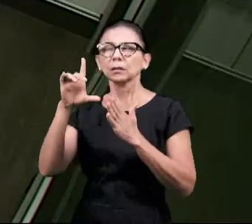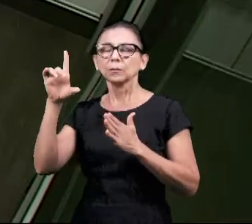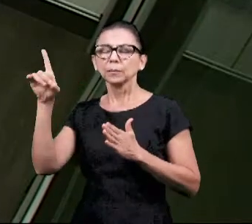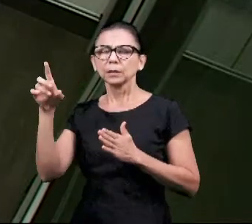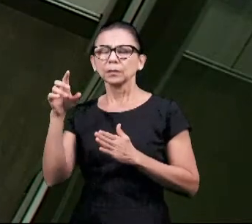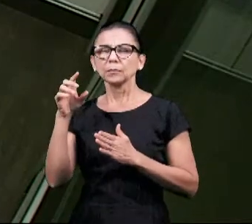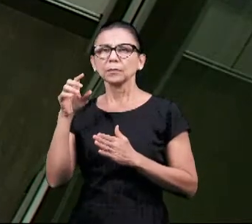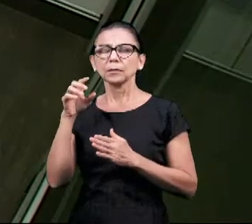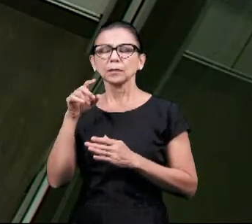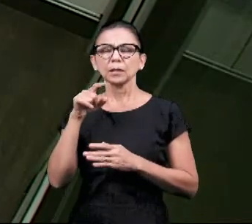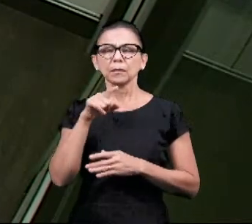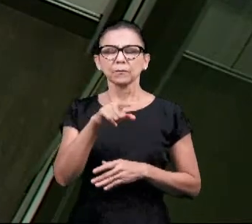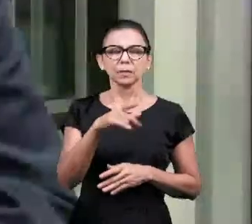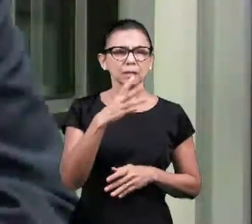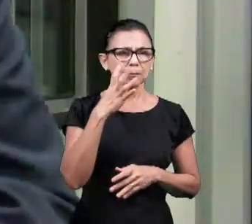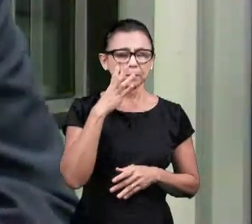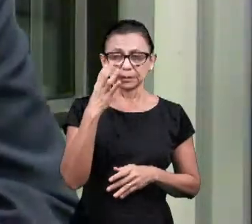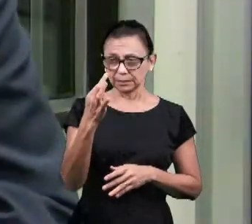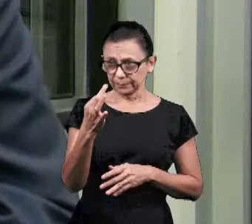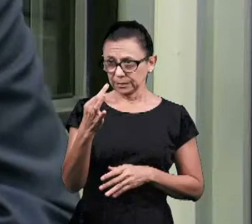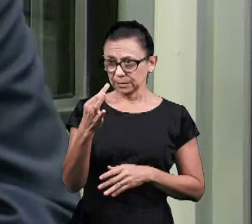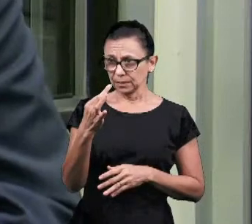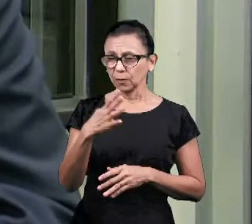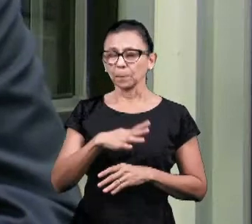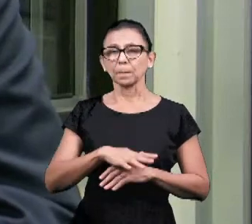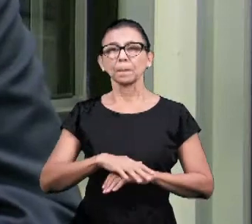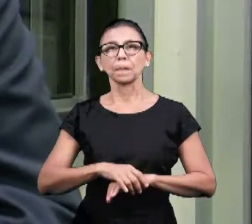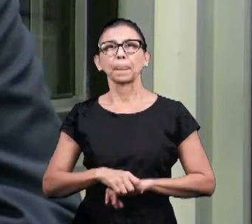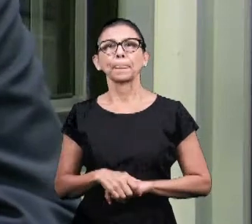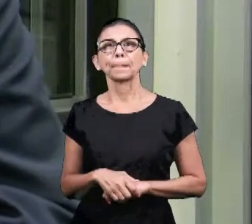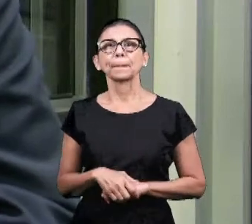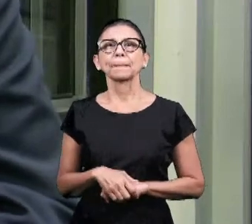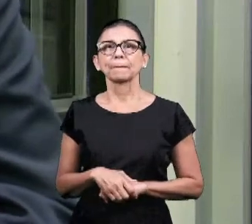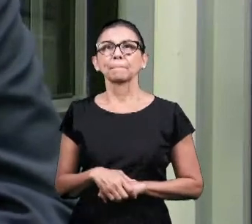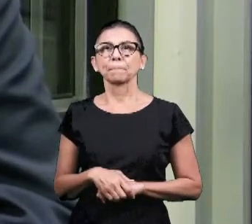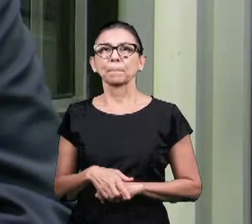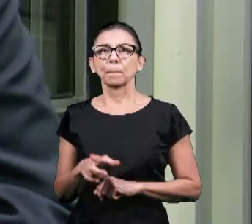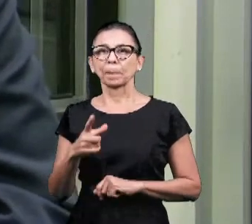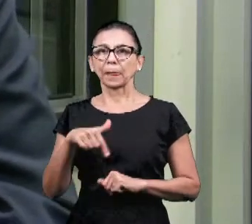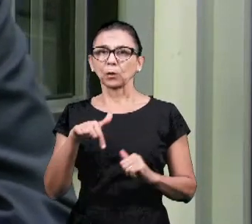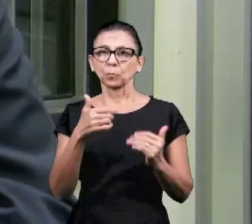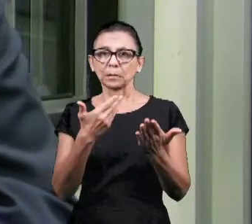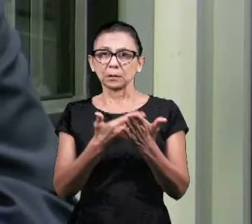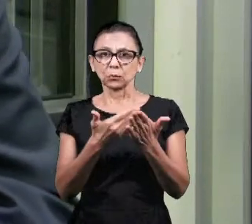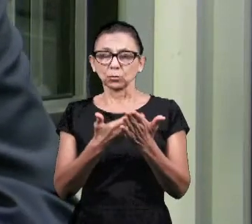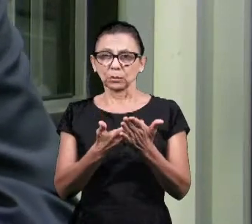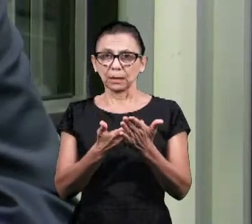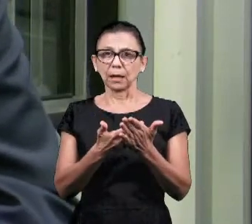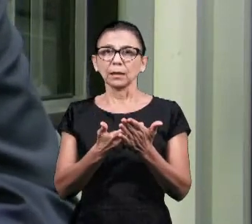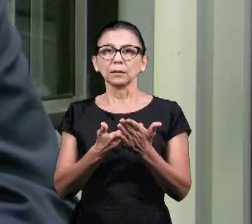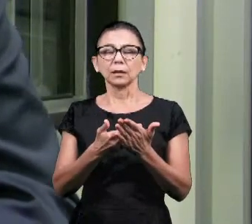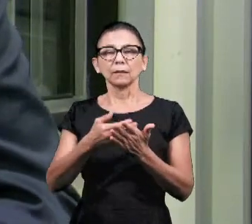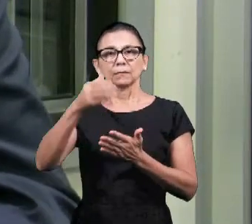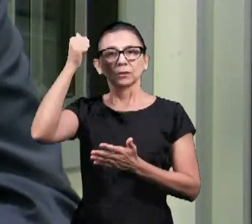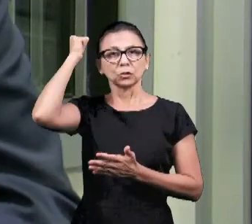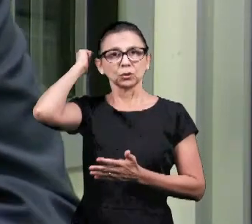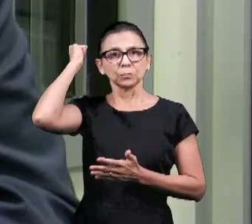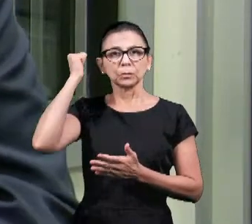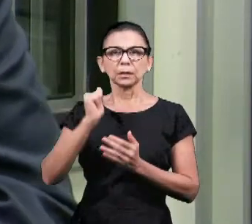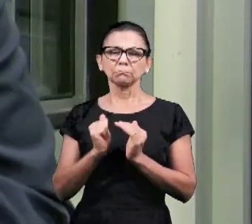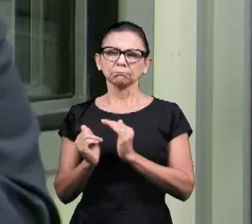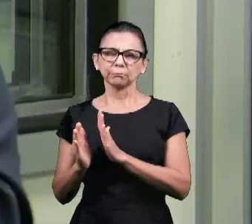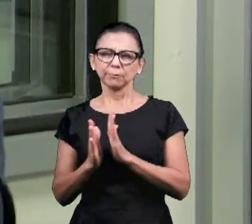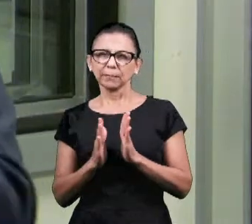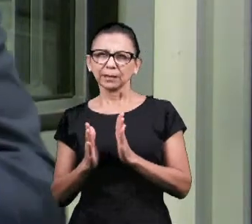que, quando ele falava, não nesse momento dos nossos estudos, que a gente começou a estudar para o vestibular, mas quando ele vinha falar